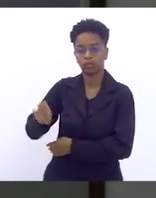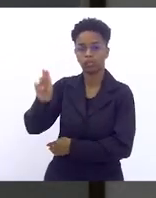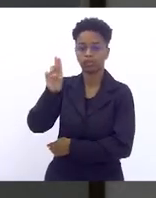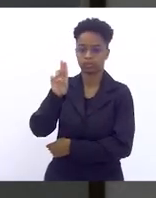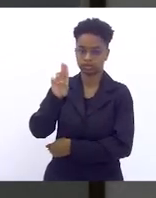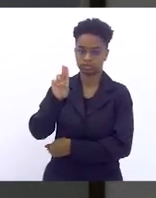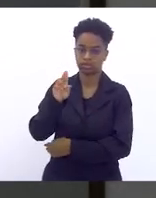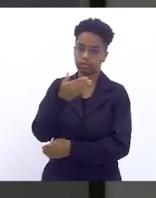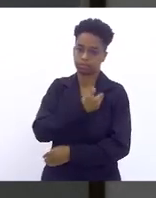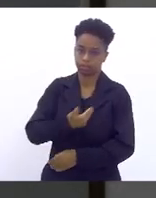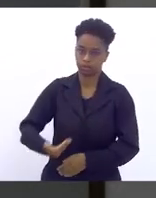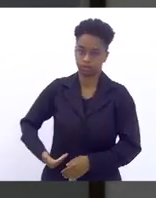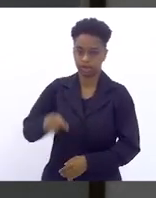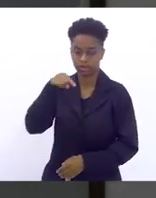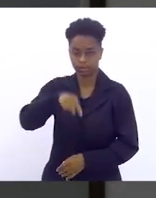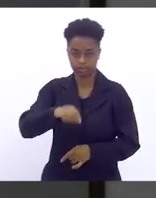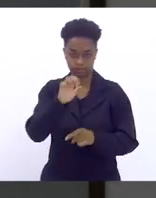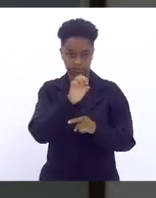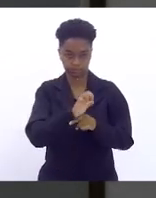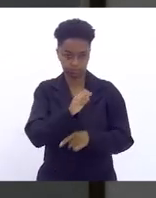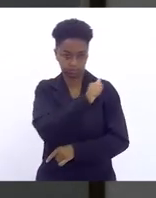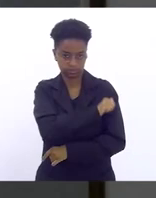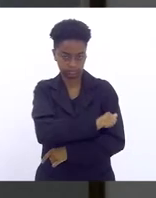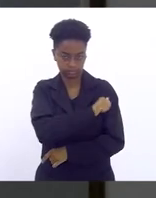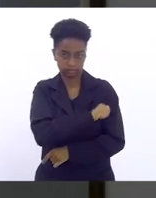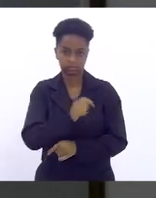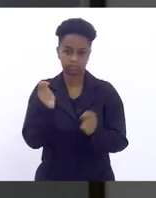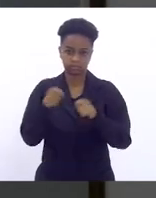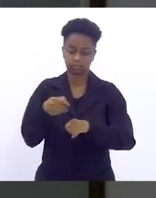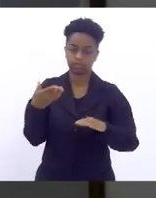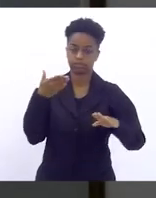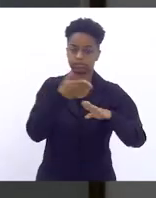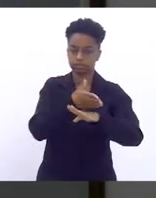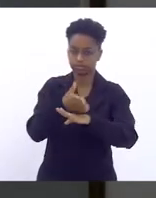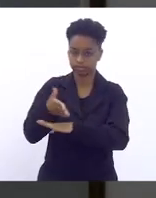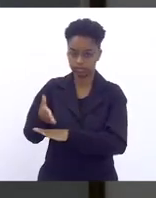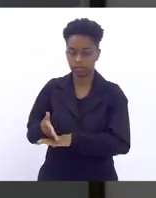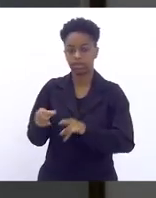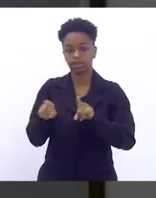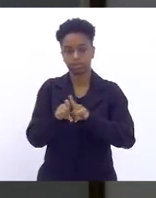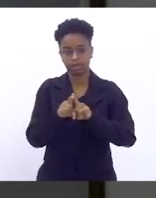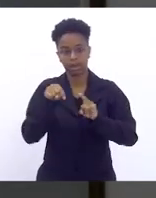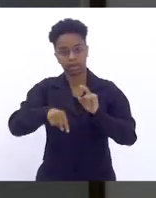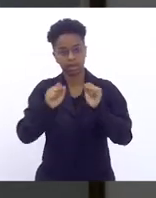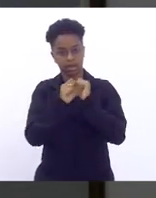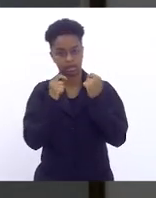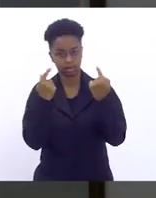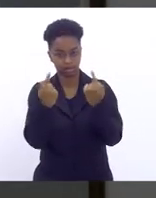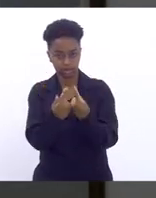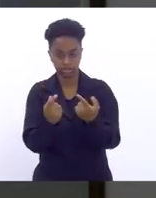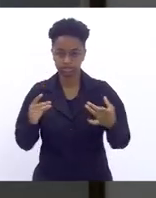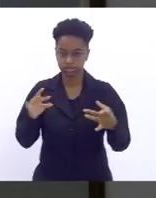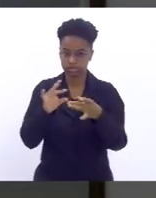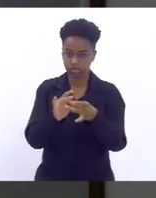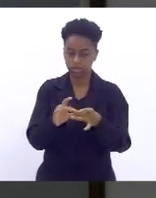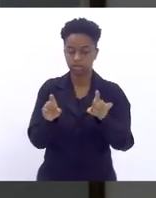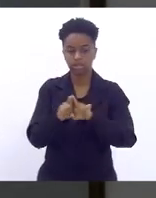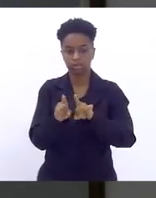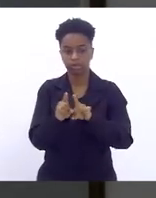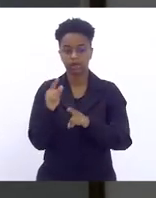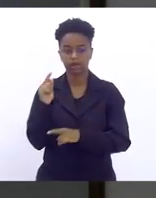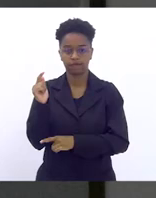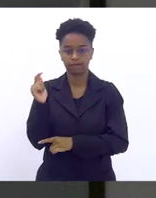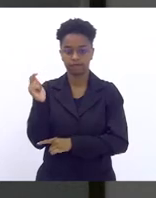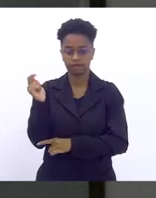públicas do Estado do Rio de Janeiro para participar do debate com Assembleia Legislativa com as federações